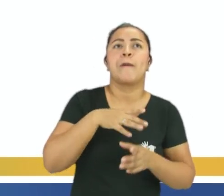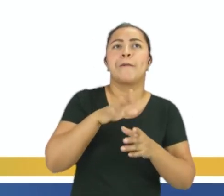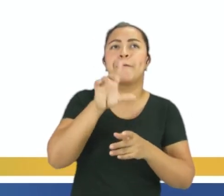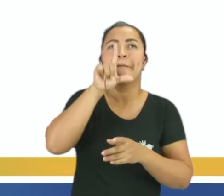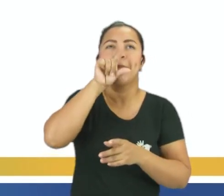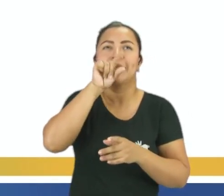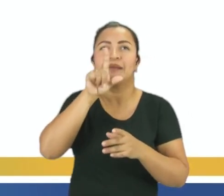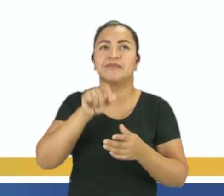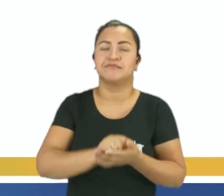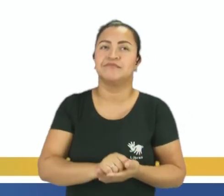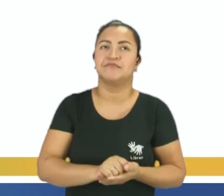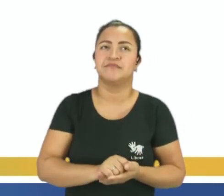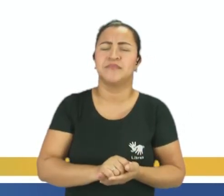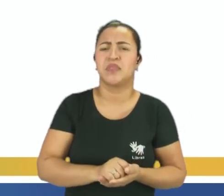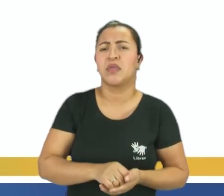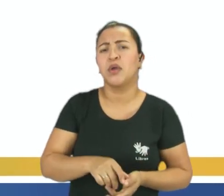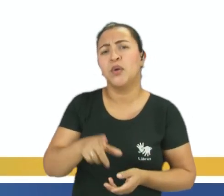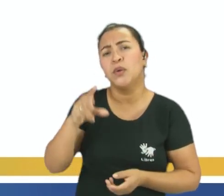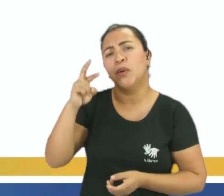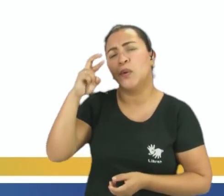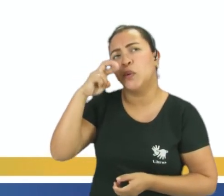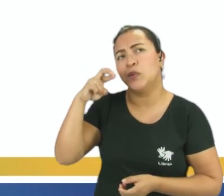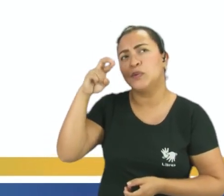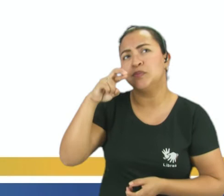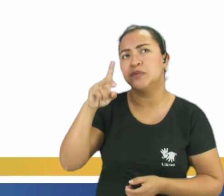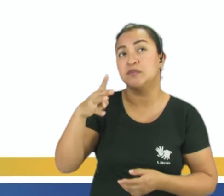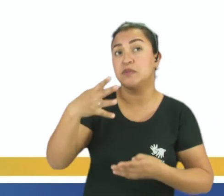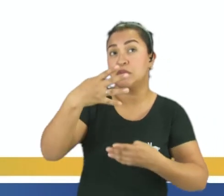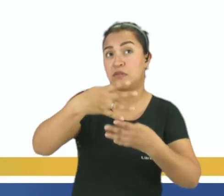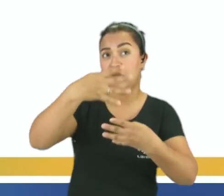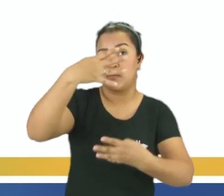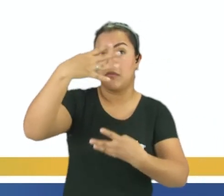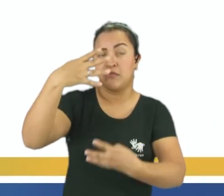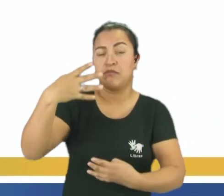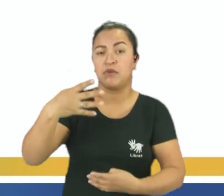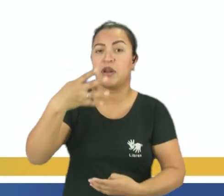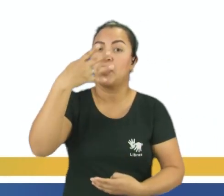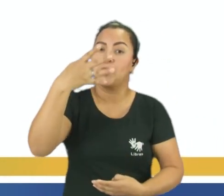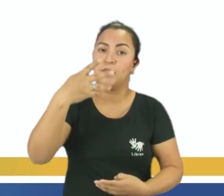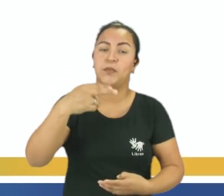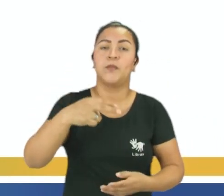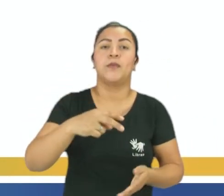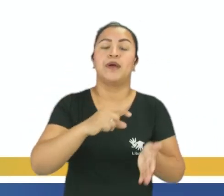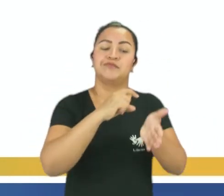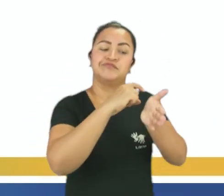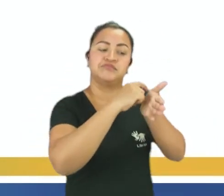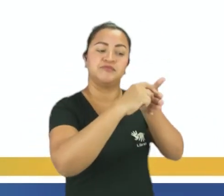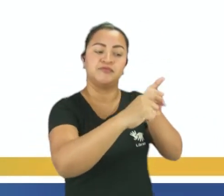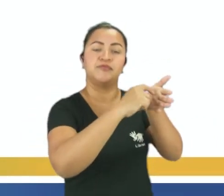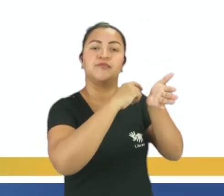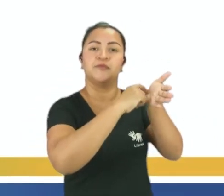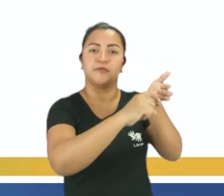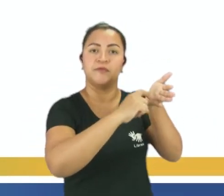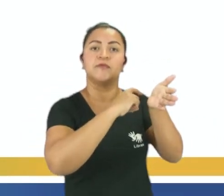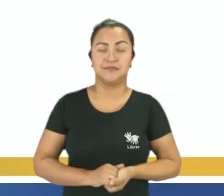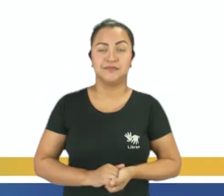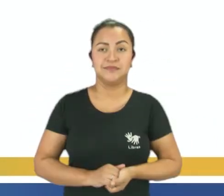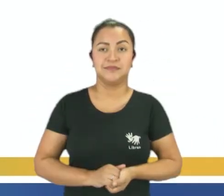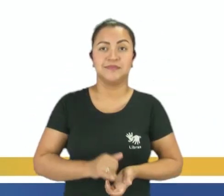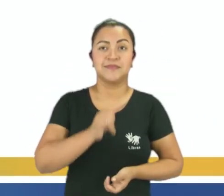Quintana. Observem que aí na quadra nós temos 4 versos, né? 4 linhas em uma